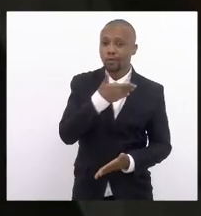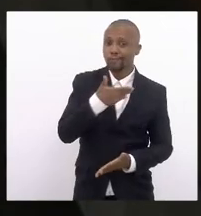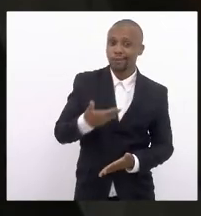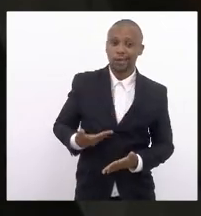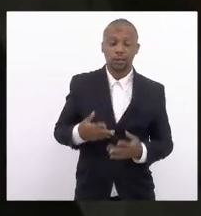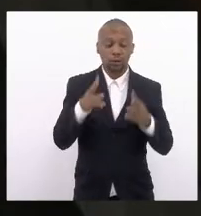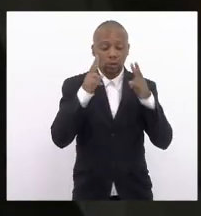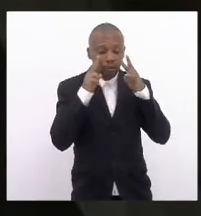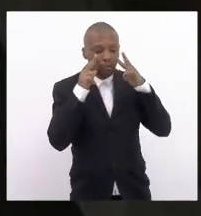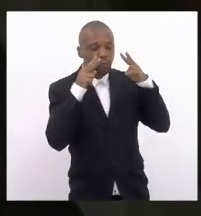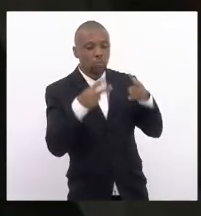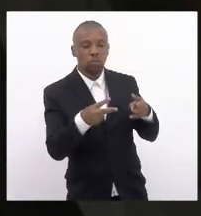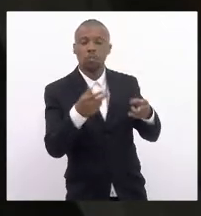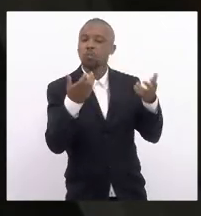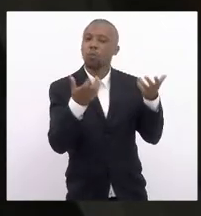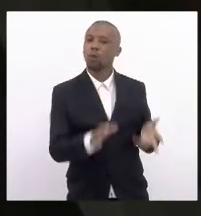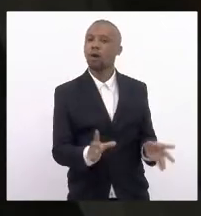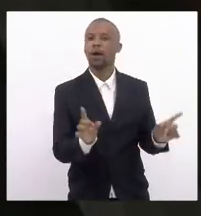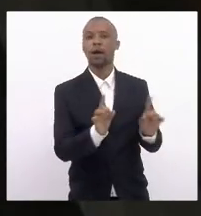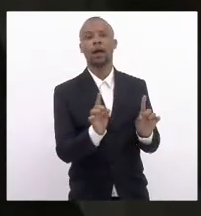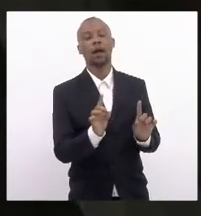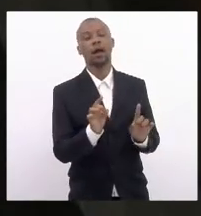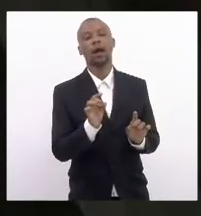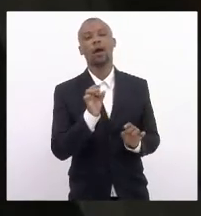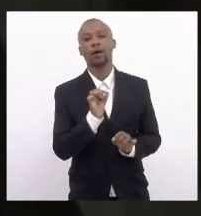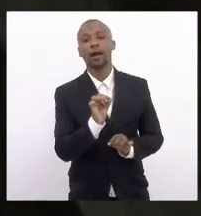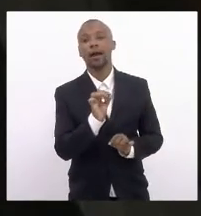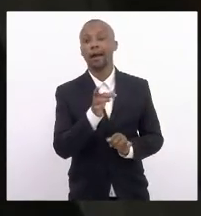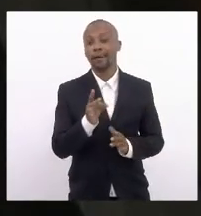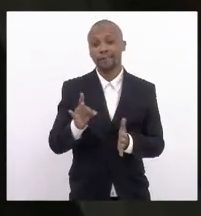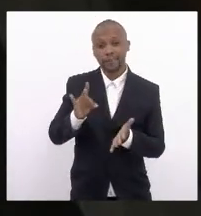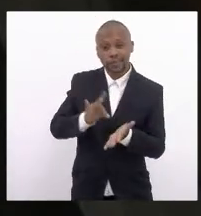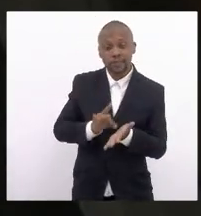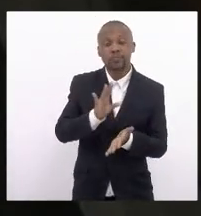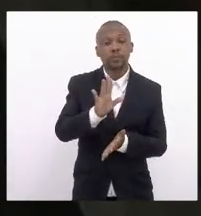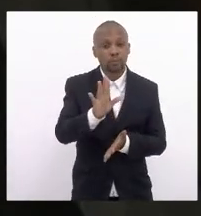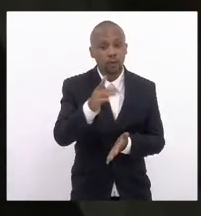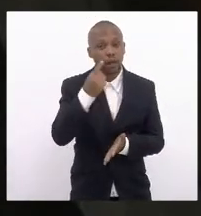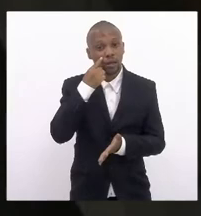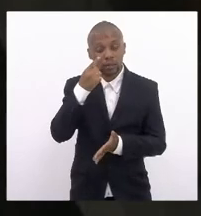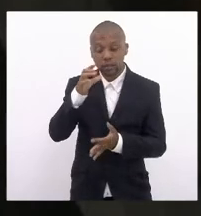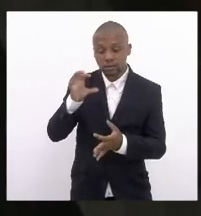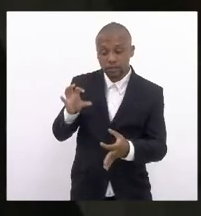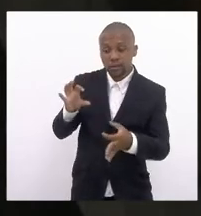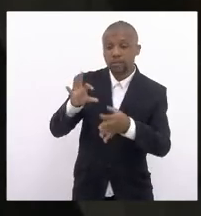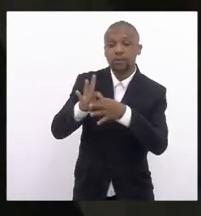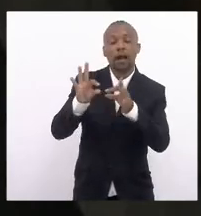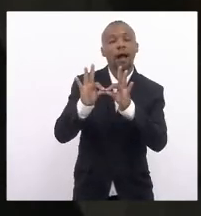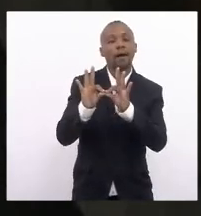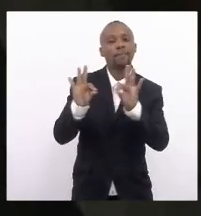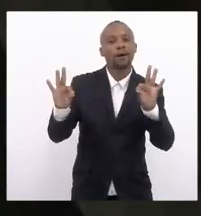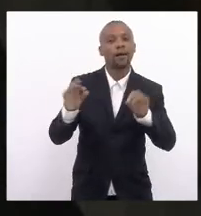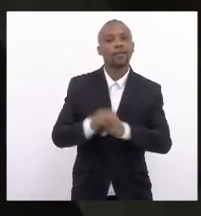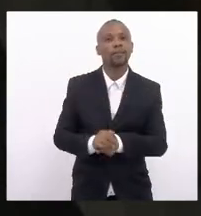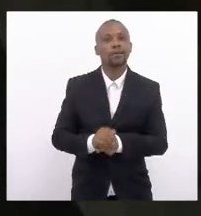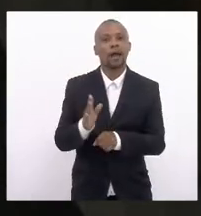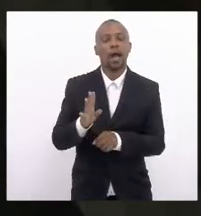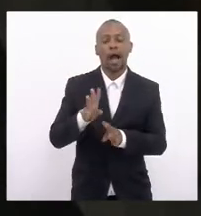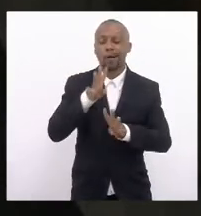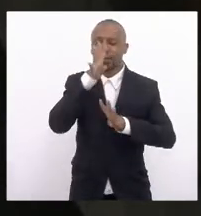reconhecer a verdadeira, aí sim, se aplica a expressão,